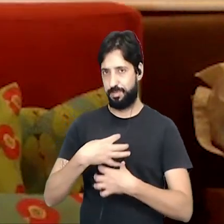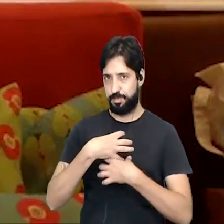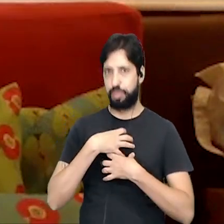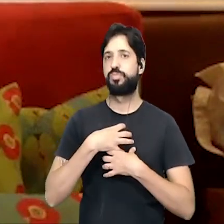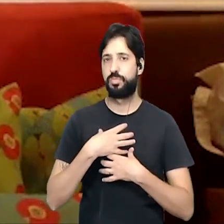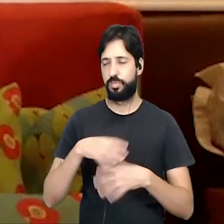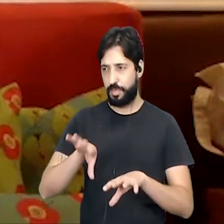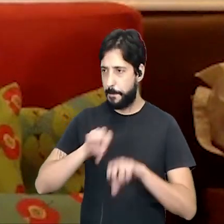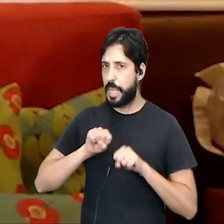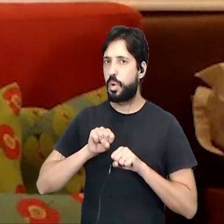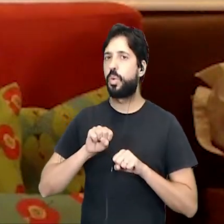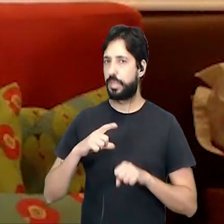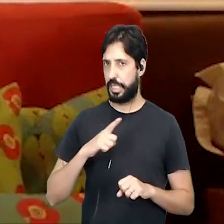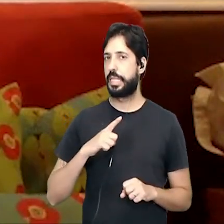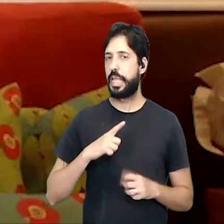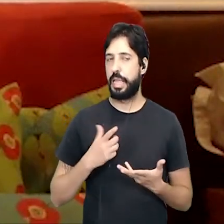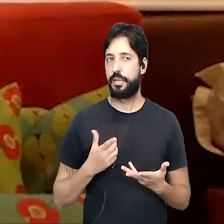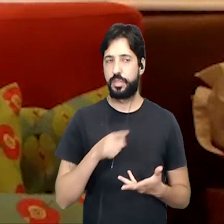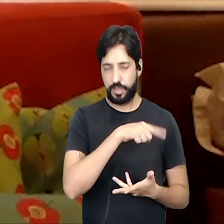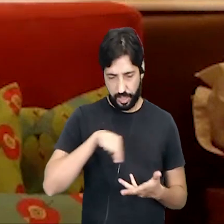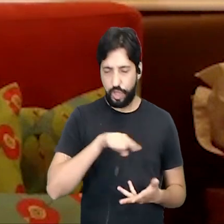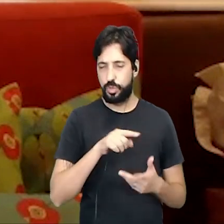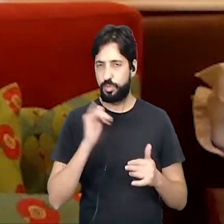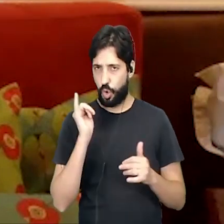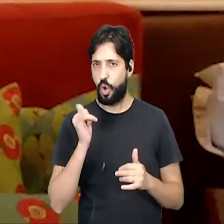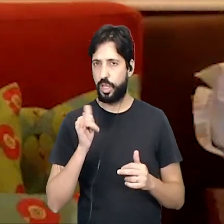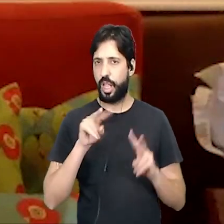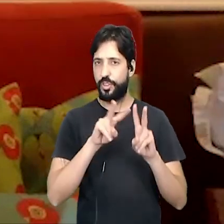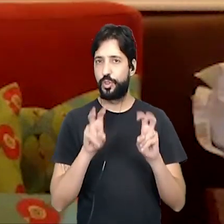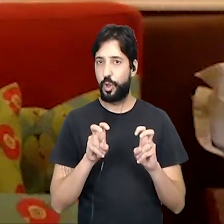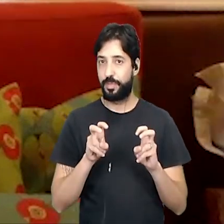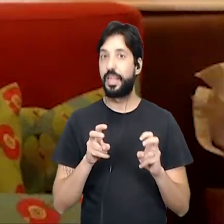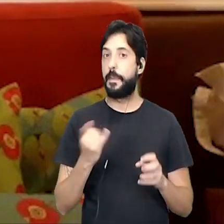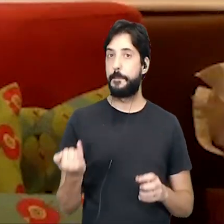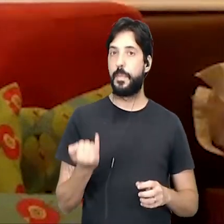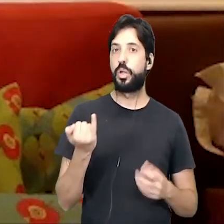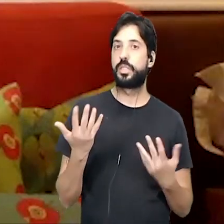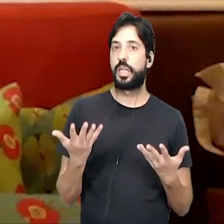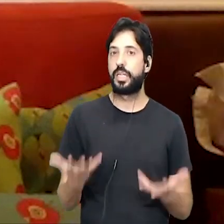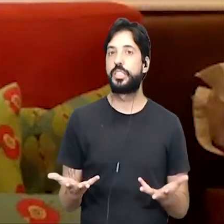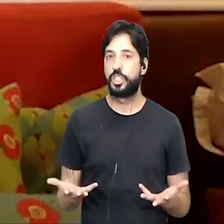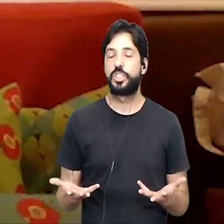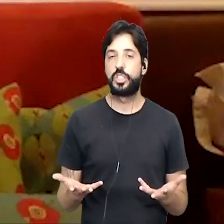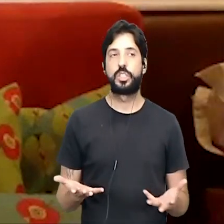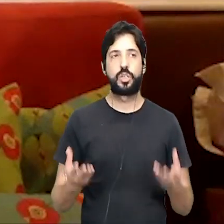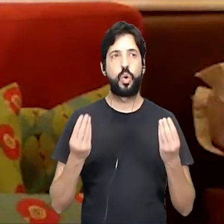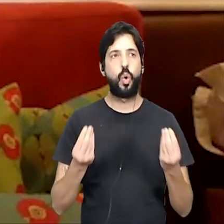isso teve um efeito, né? Queria que vocês contassem um pouco, porque eu acho que é muito significativo